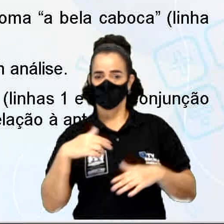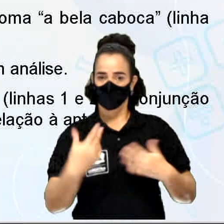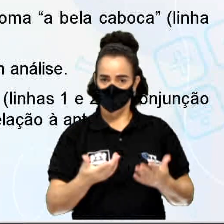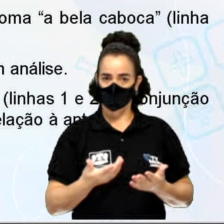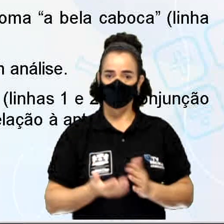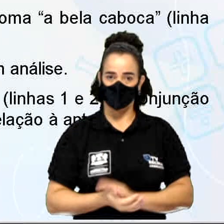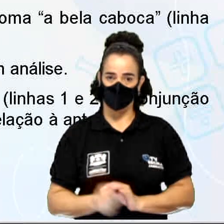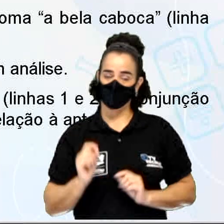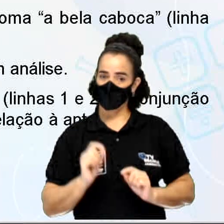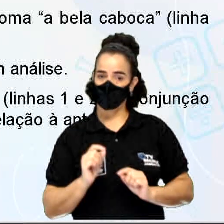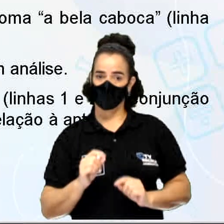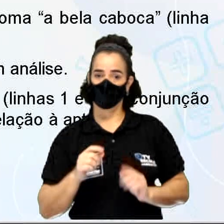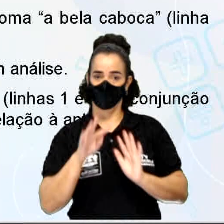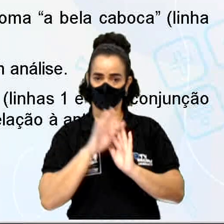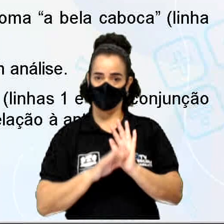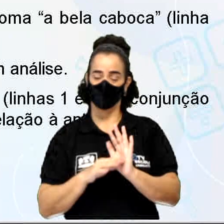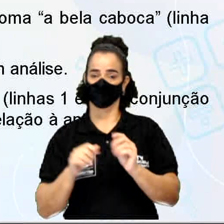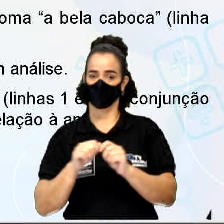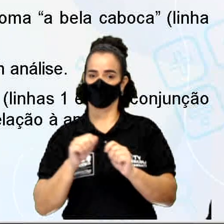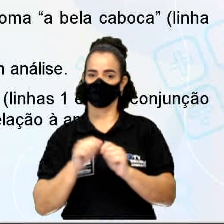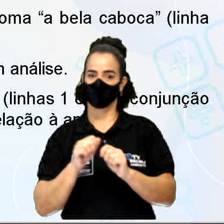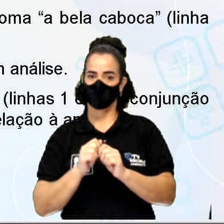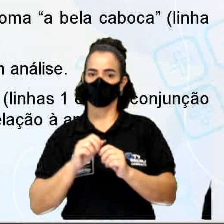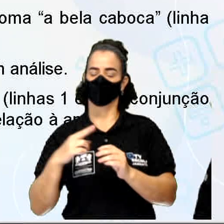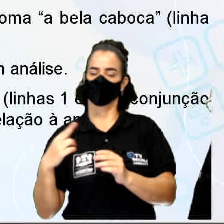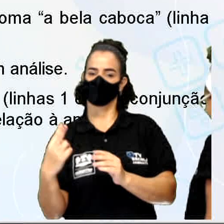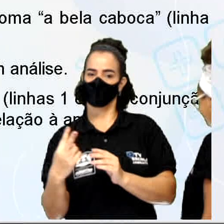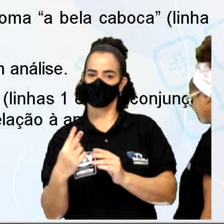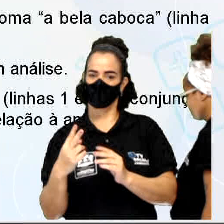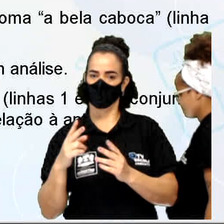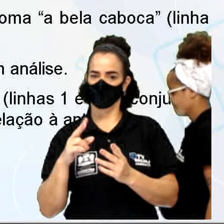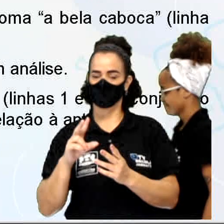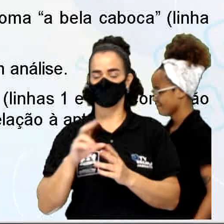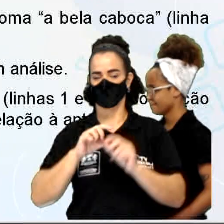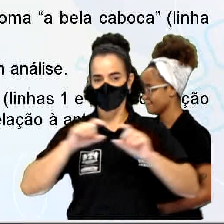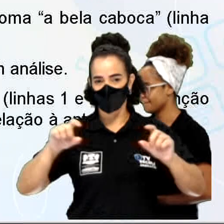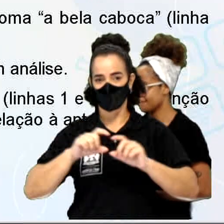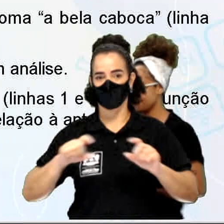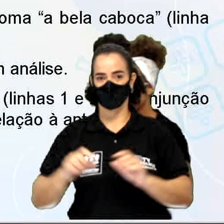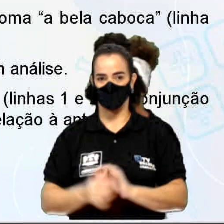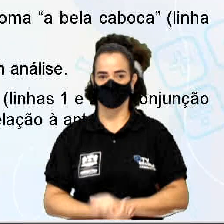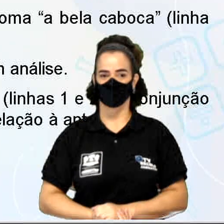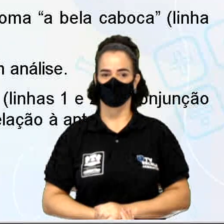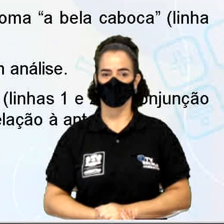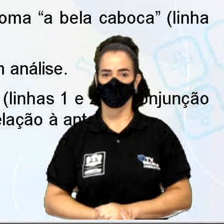vista, né, é que o texto é escrito em versos, então a gente já elimina esse item 1 por conta do termo prosa.